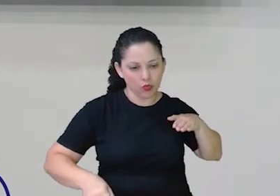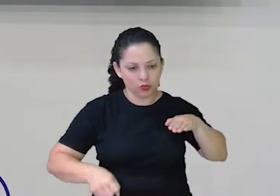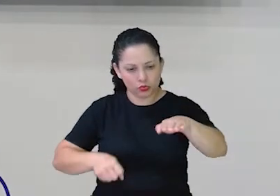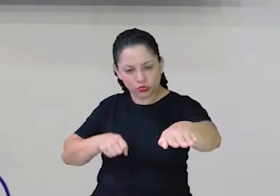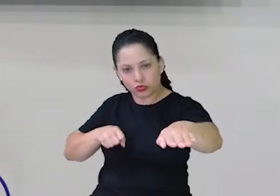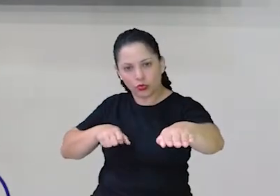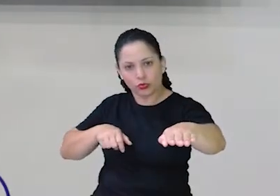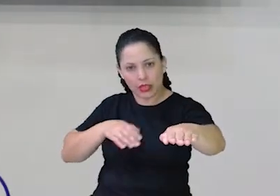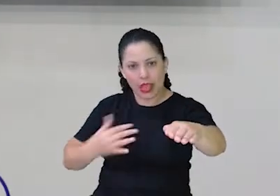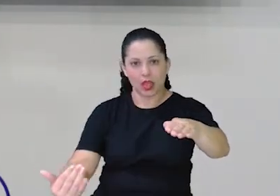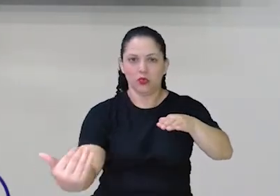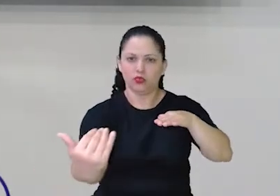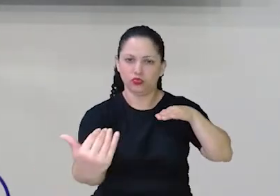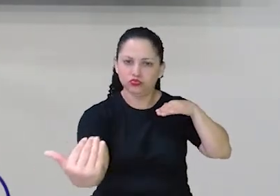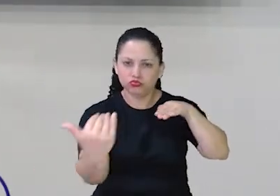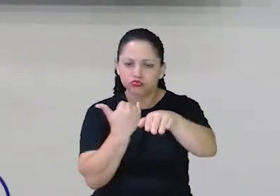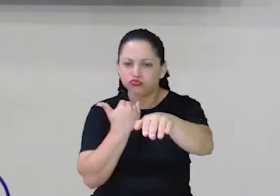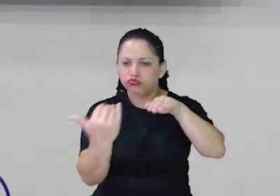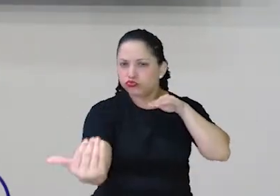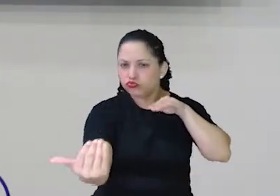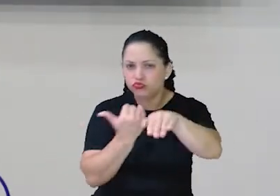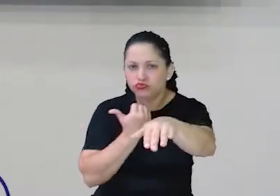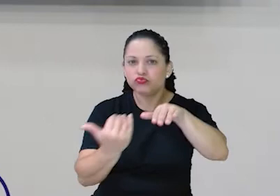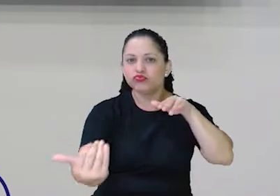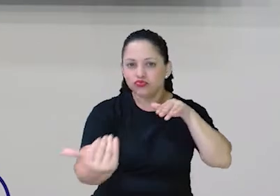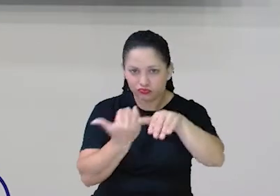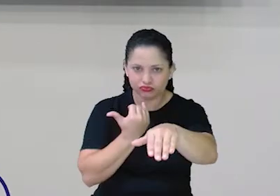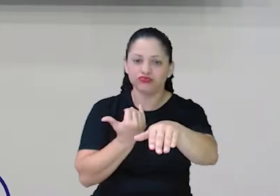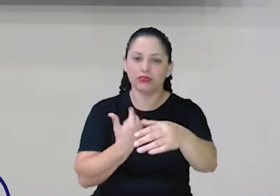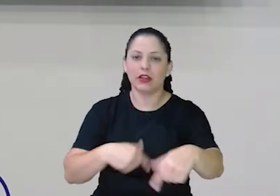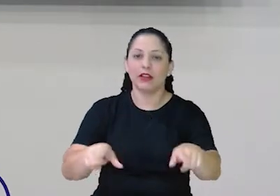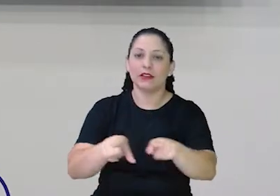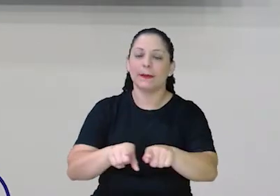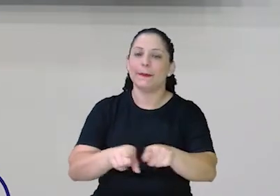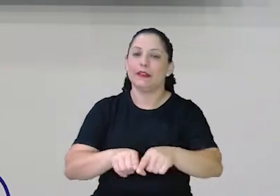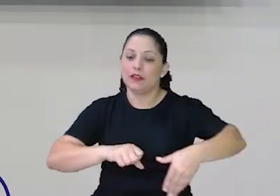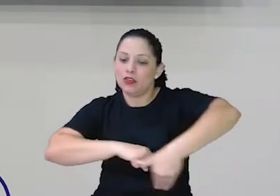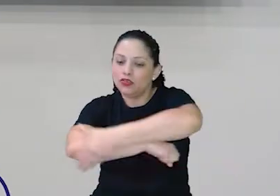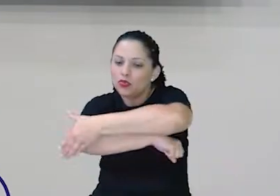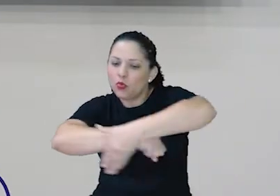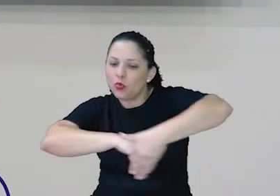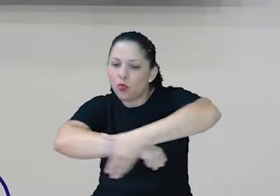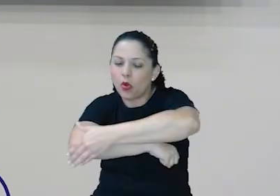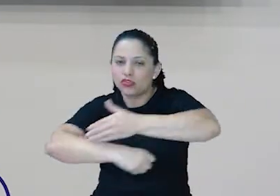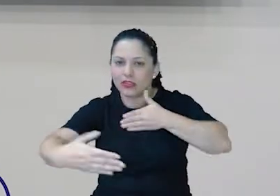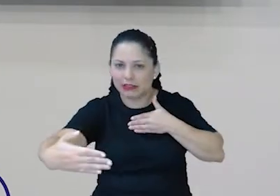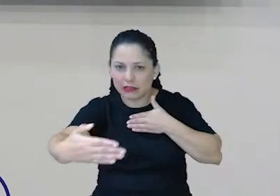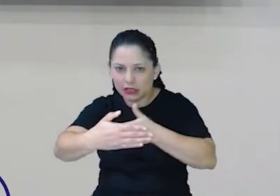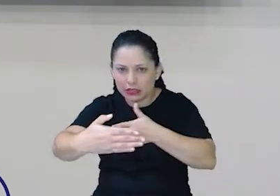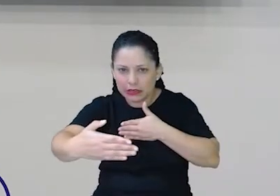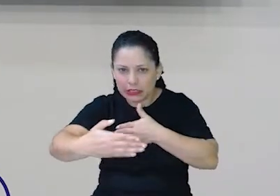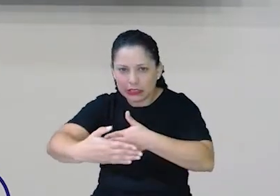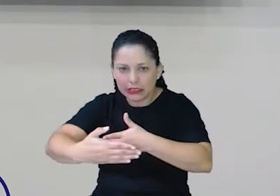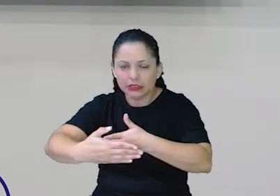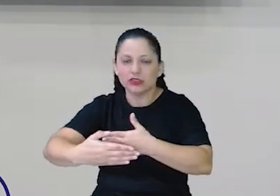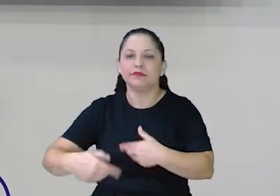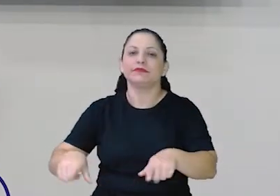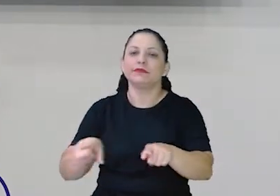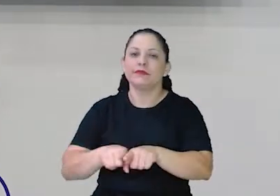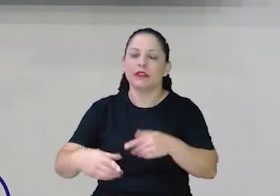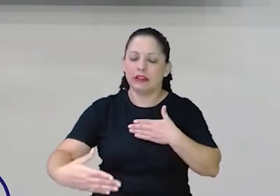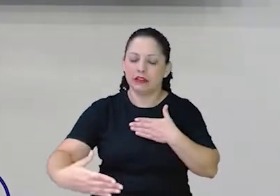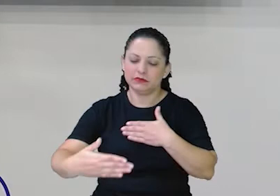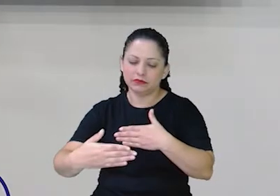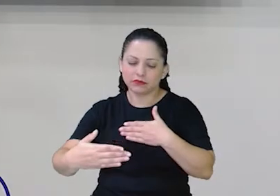transportes públicos, pedestres passam por ali também. A gente tem as ruas, que já são vias menores, com largura igual